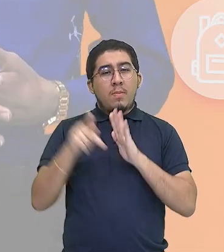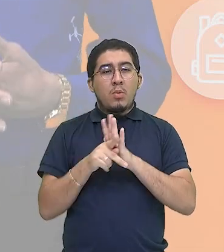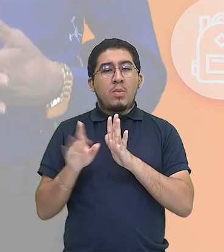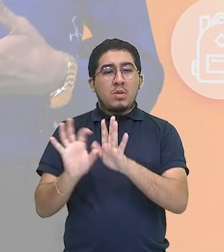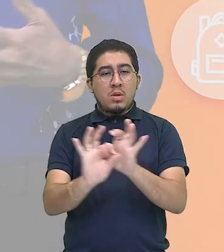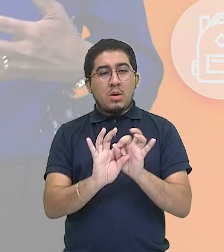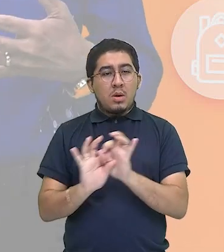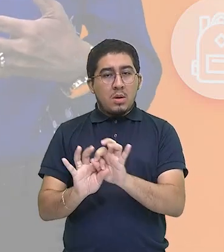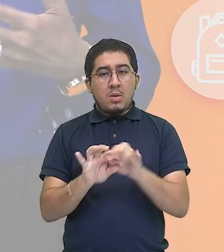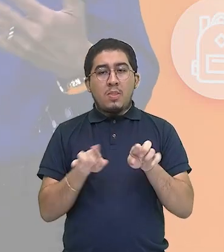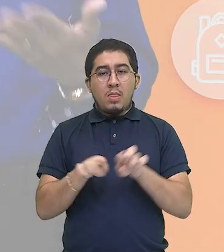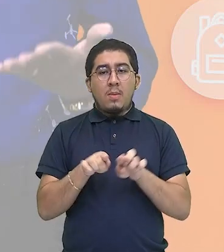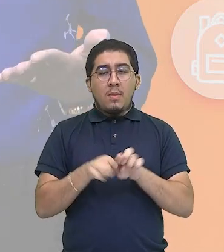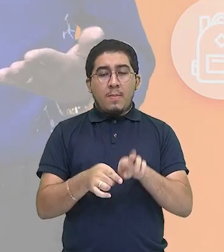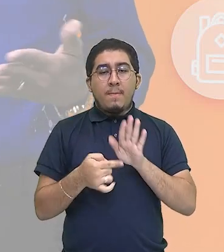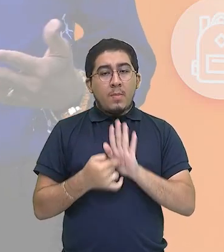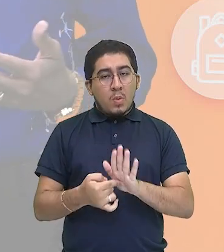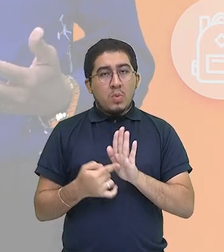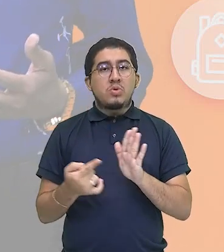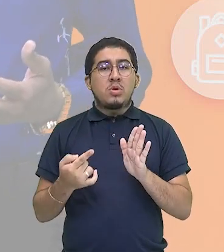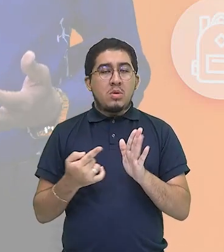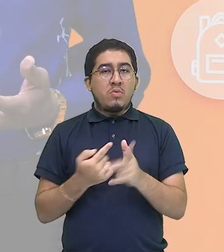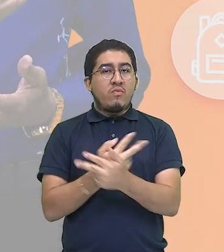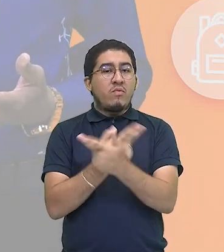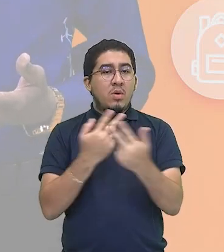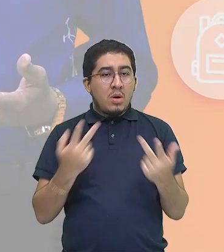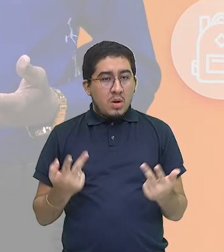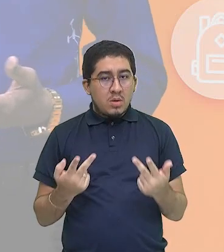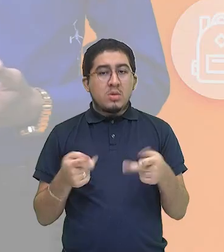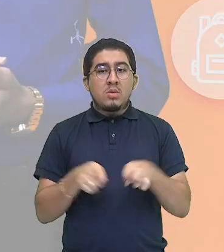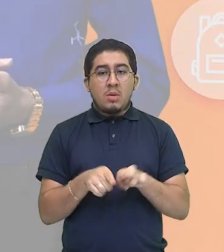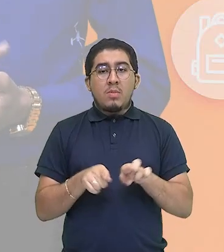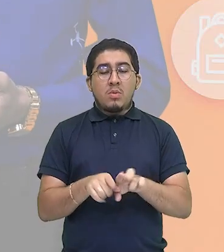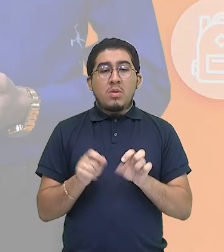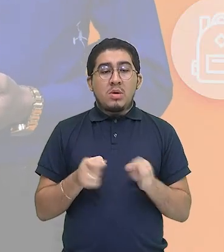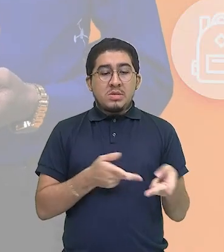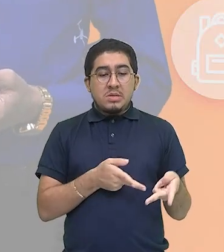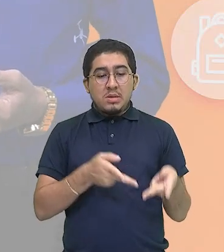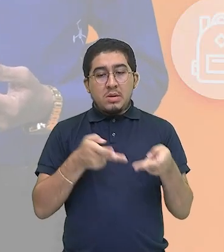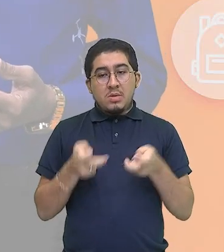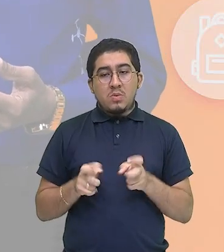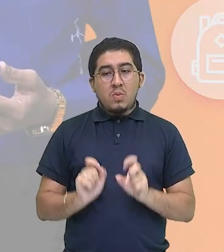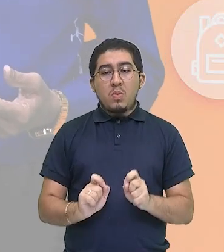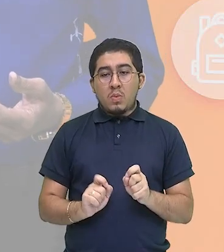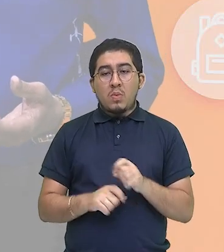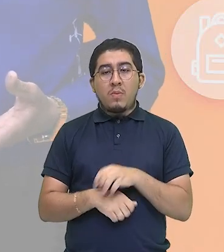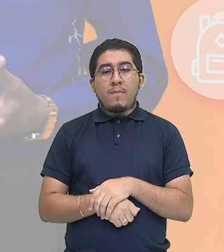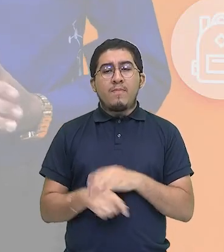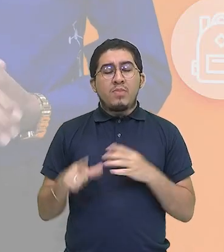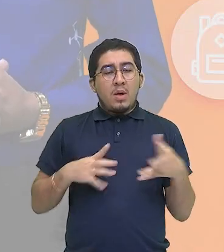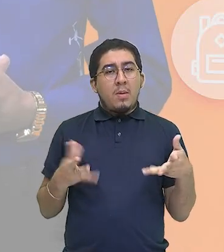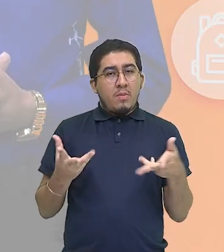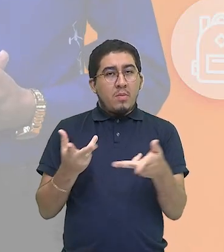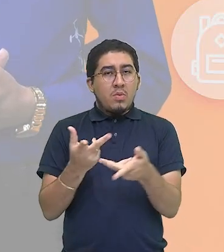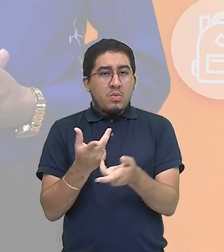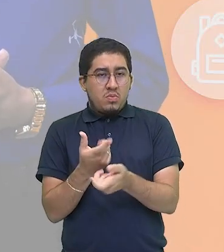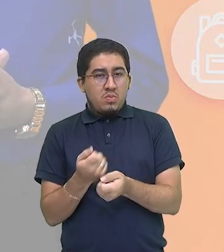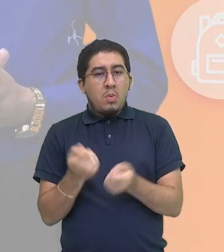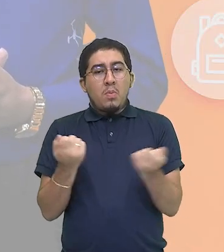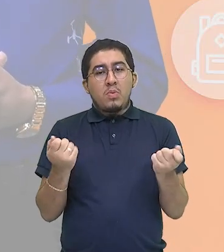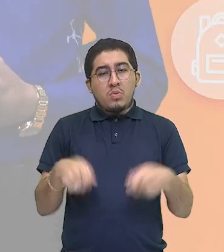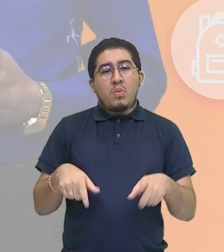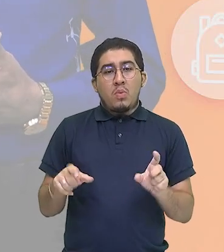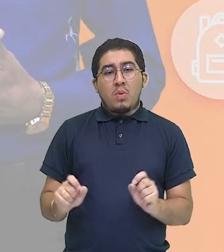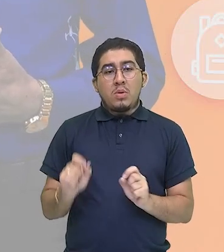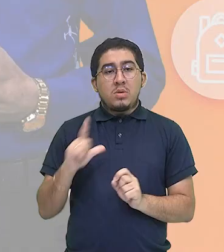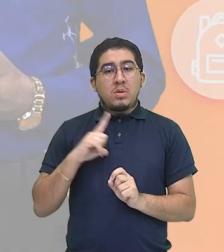integrar, de trazer riquezas, de extrair de maneira mais eficiente possível